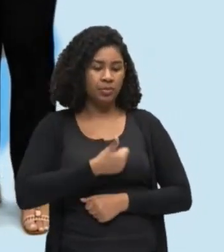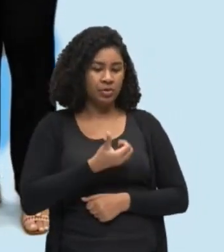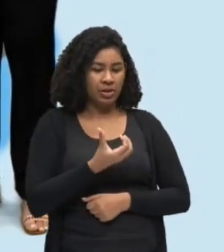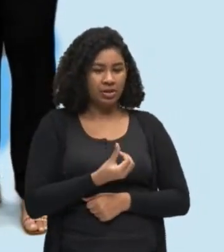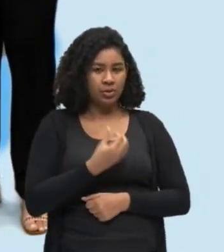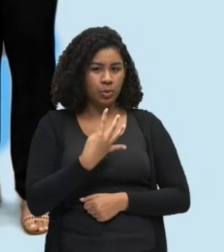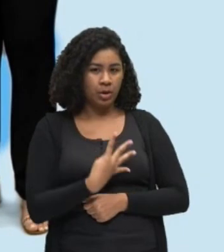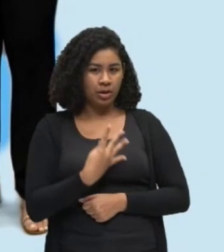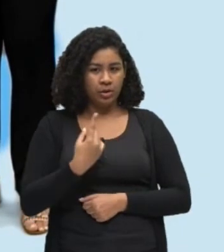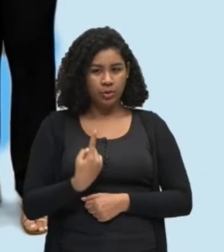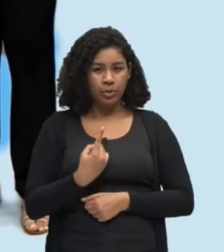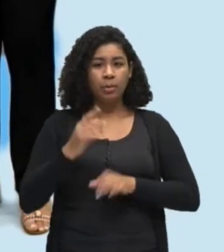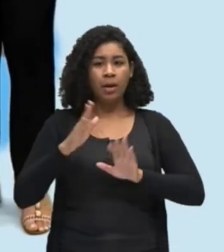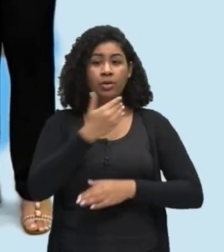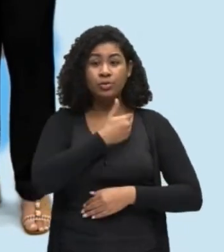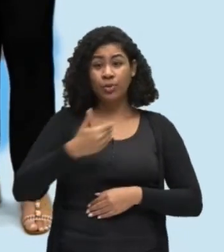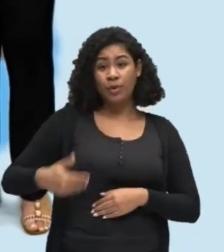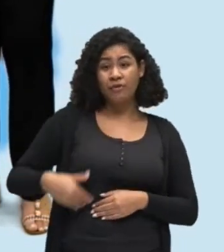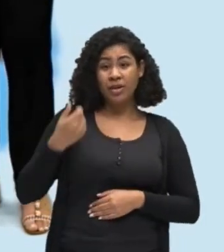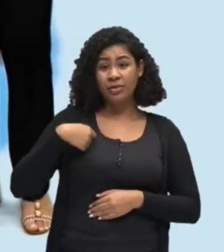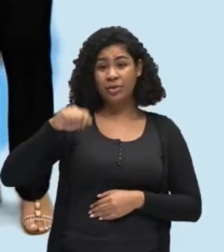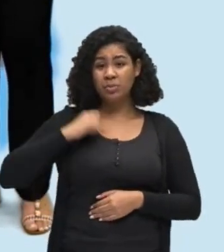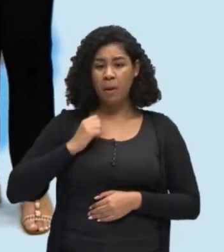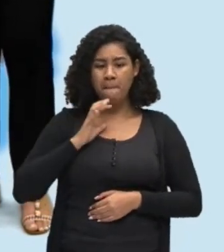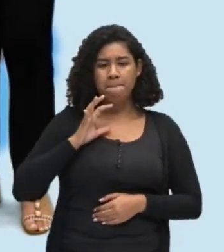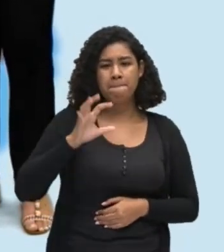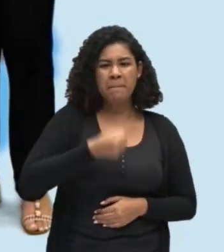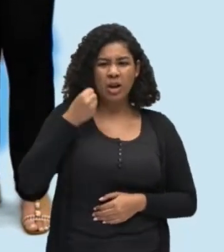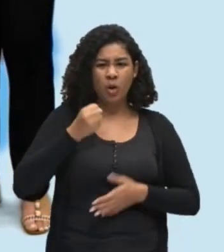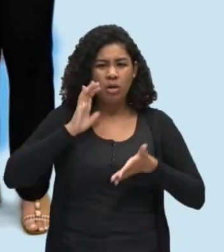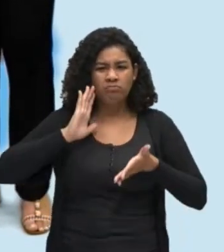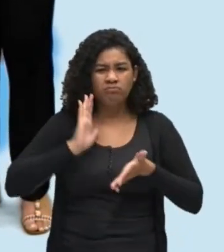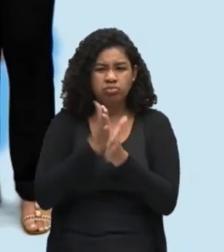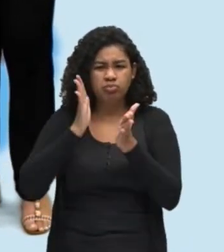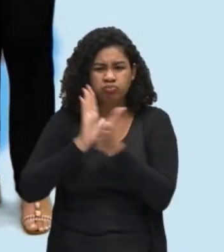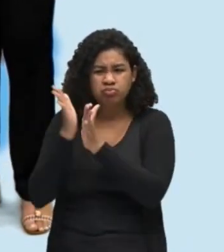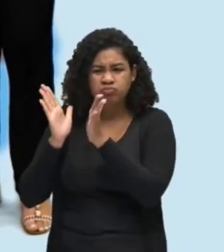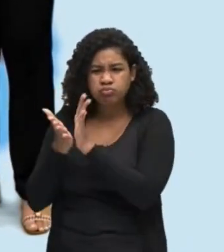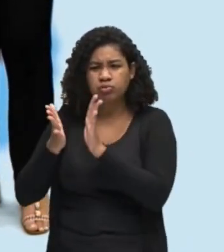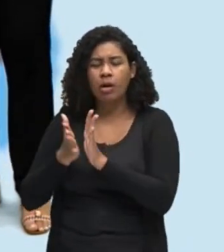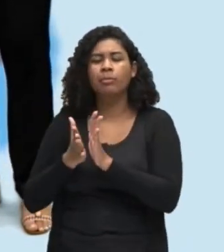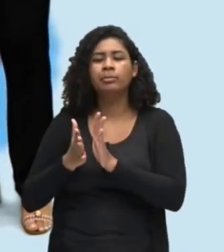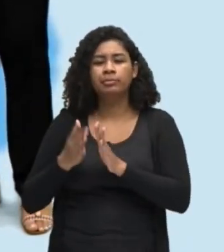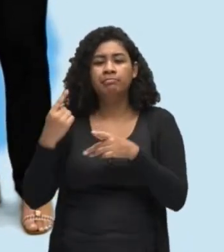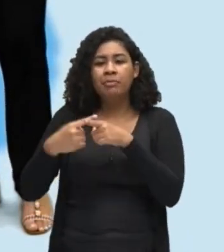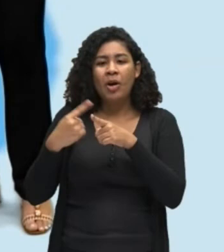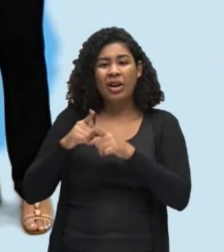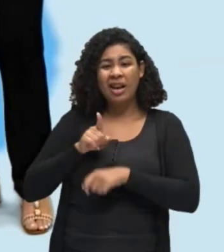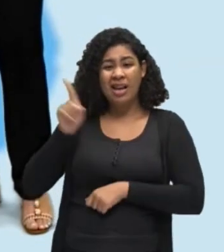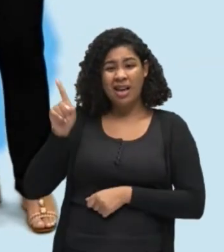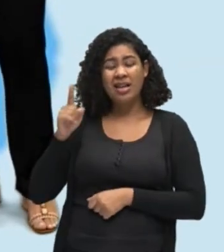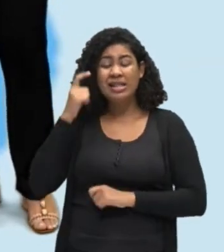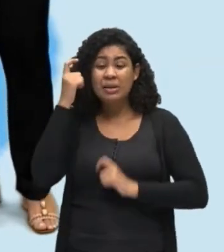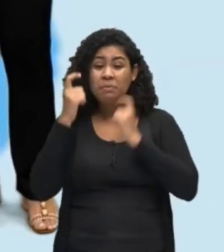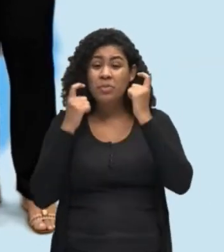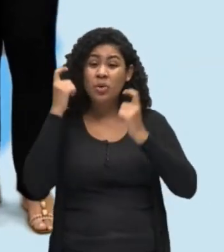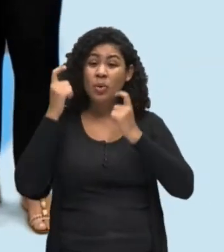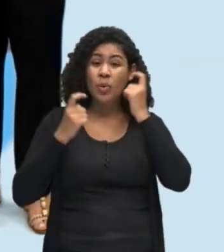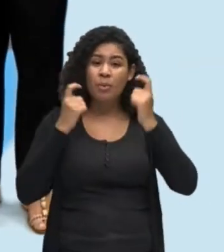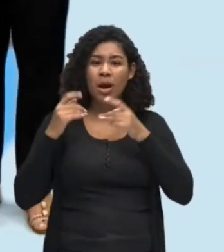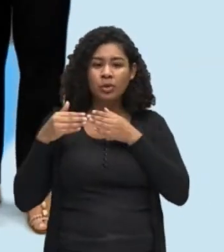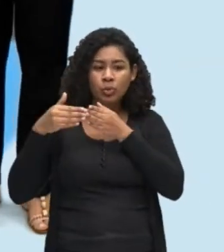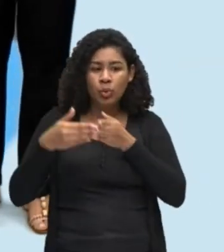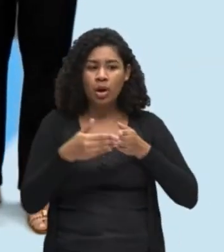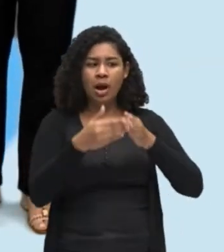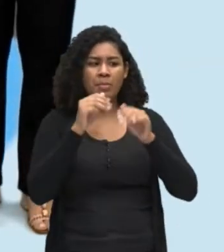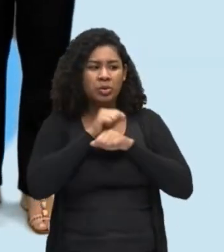espanhol mandou imediatamente recolher e destruir a publicação, pois se preocupava com a divulgação da rota para